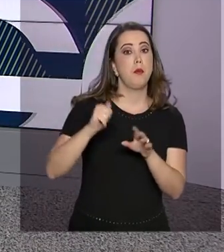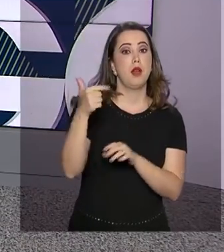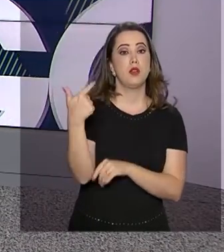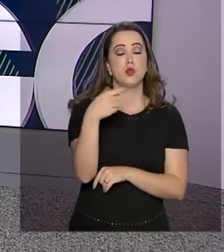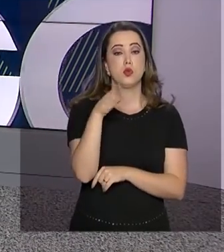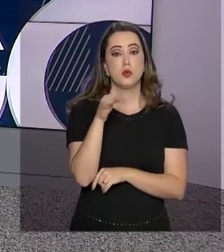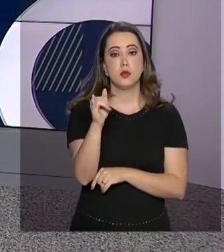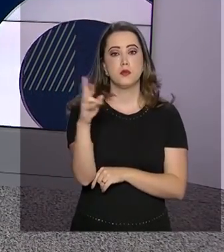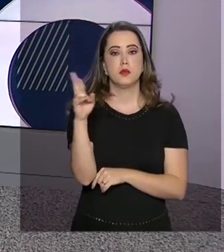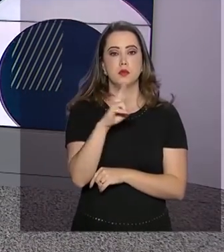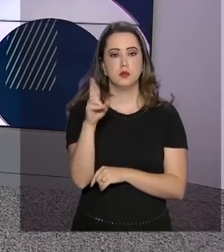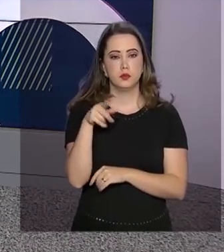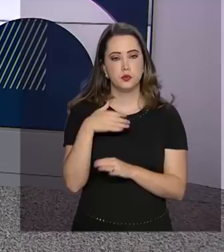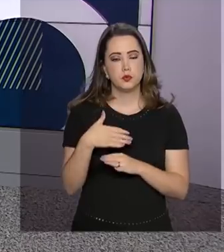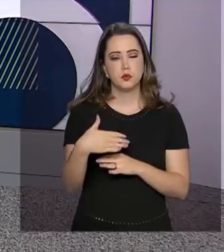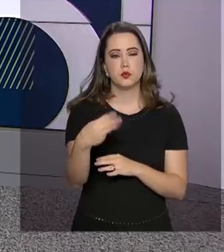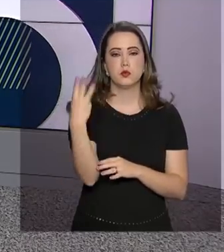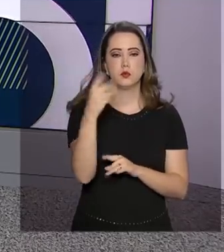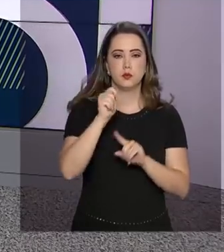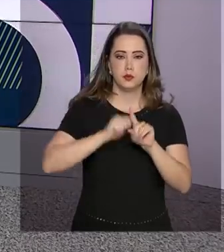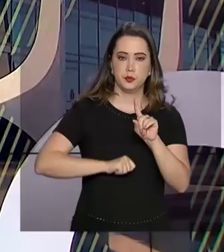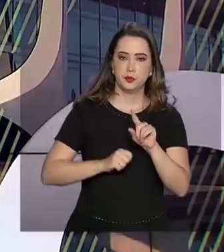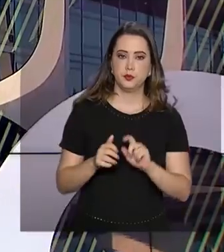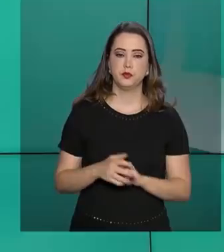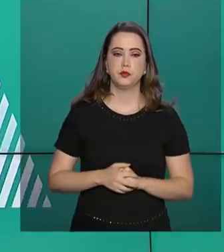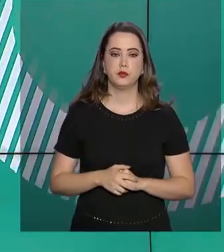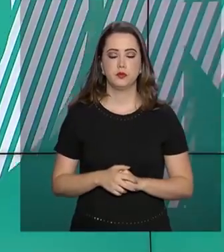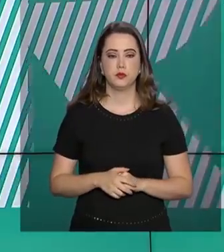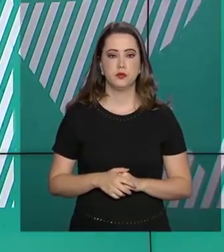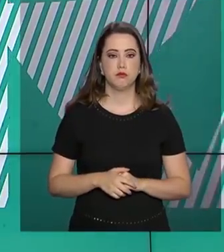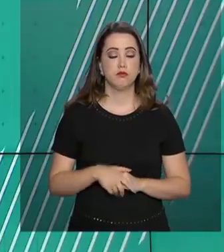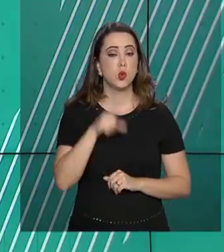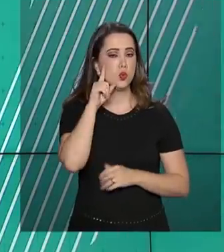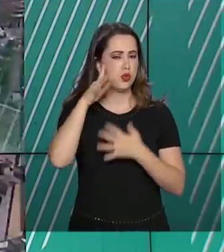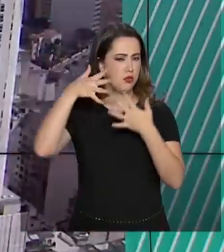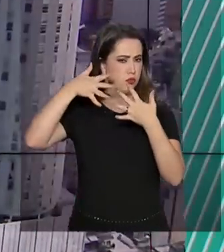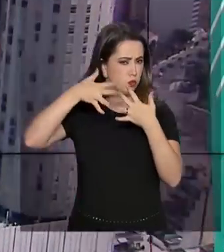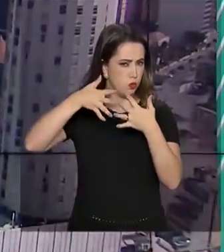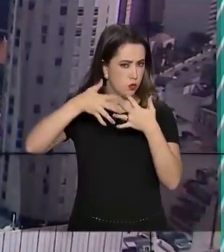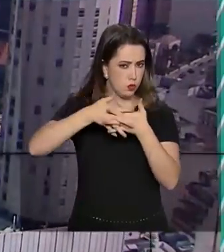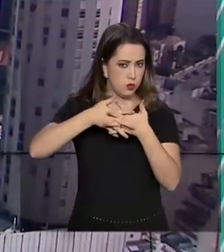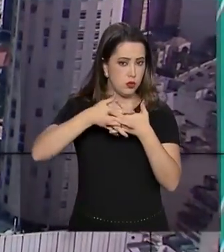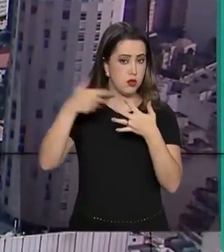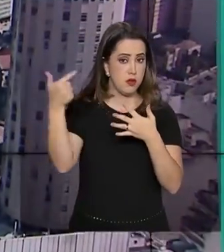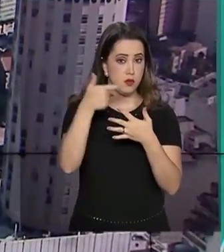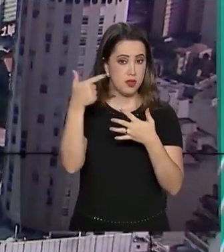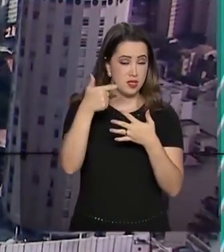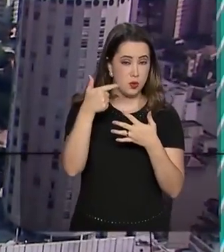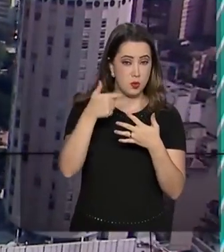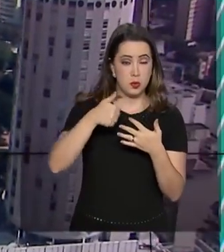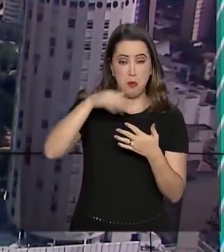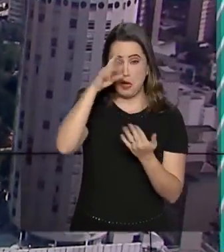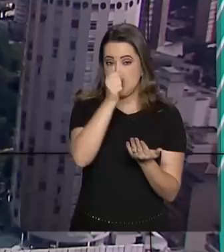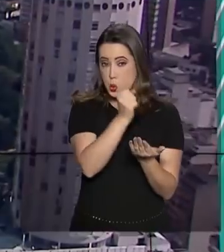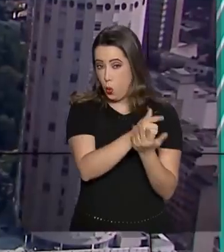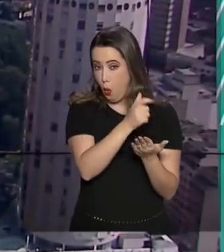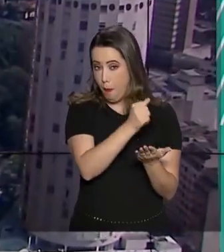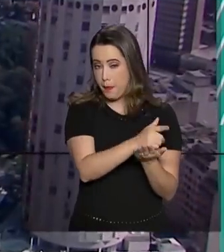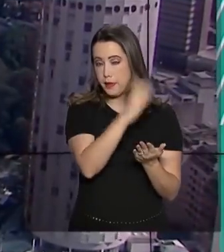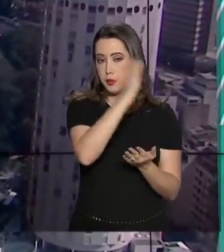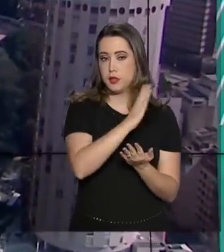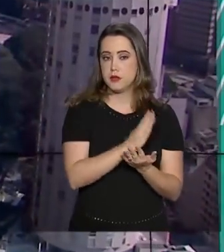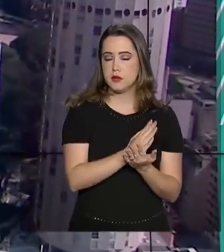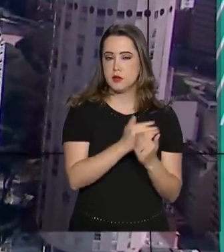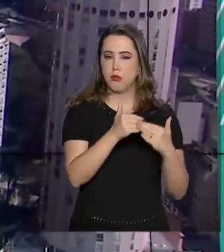de reais neste primeiro trimestre os estados unidos são o segundo parceiro comercial do brasil fica atrás